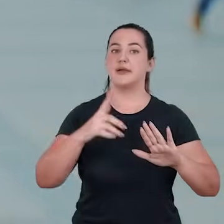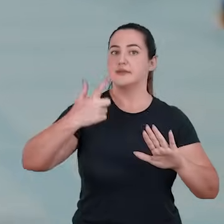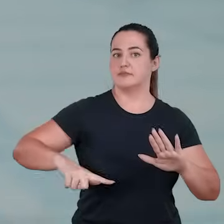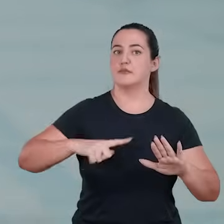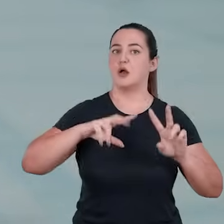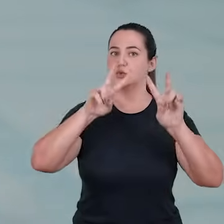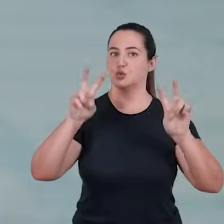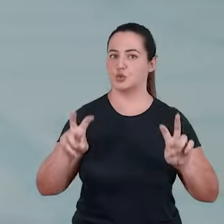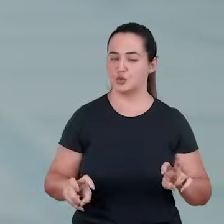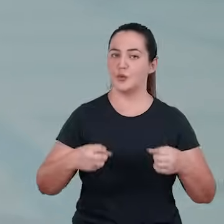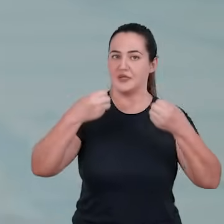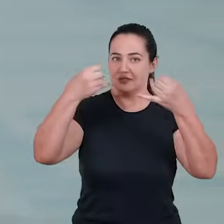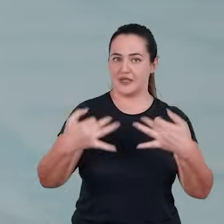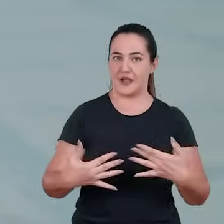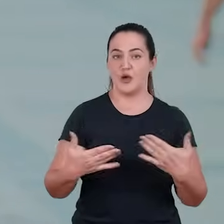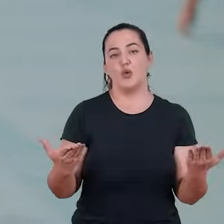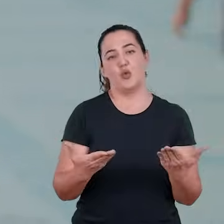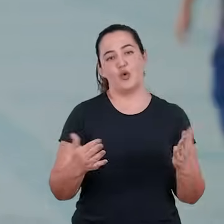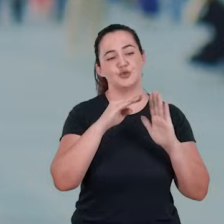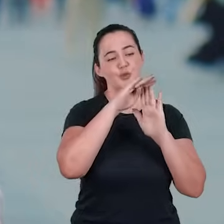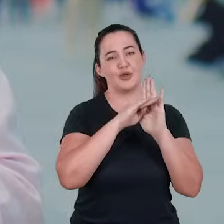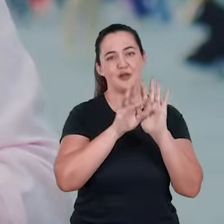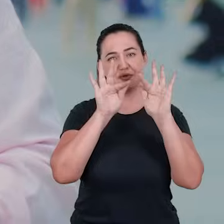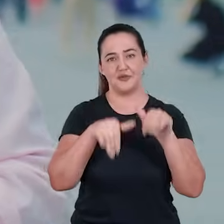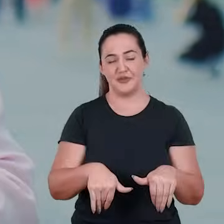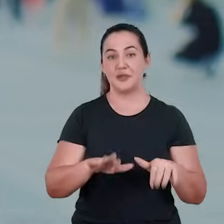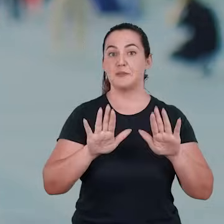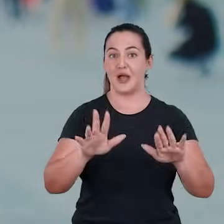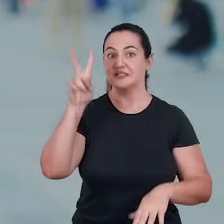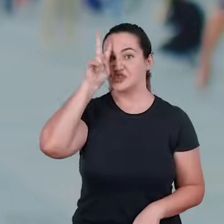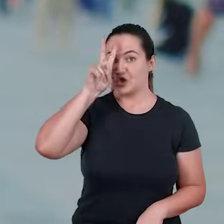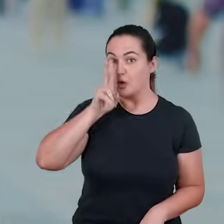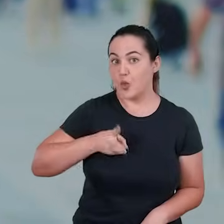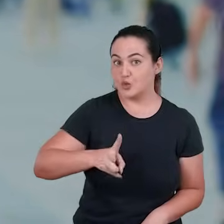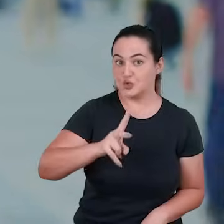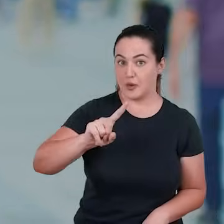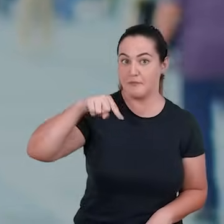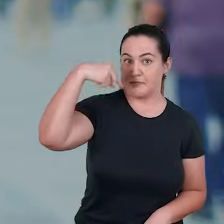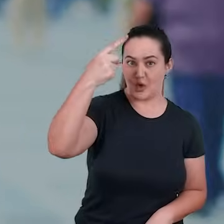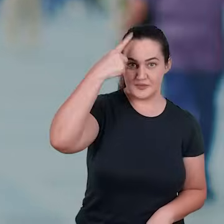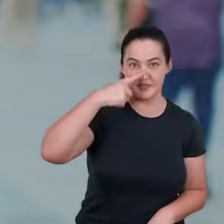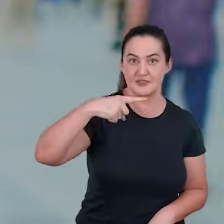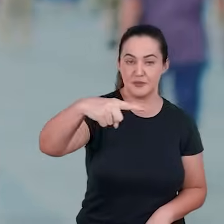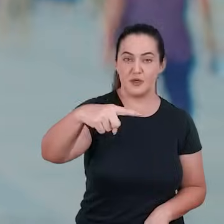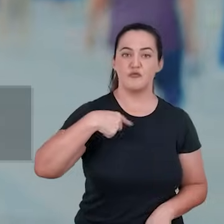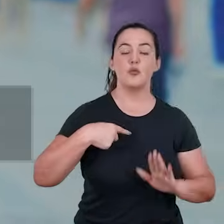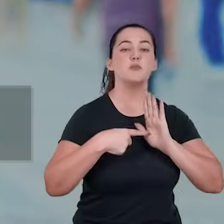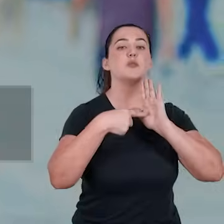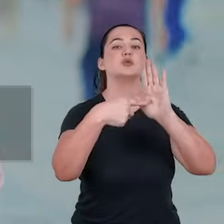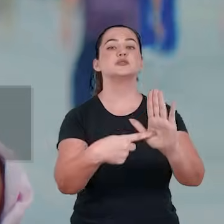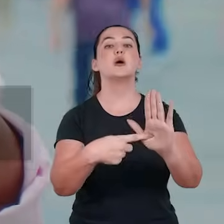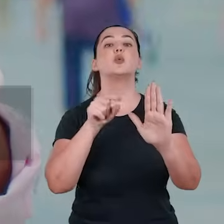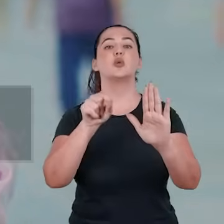coisas para contar para você. O episódio Evidências de hoje vai ficando por aqui. Mas essa história continua na próxima semana, quando eu mostrar para você